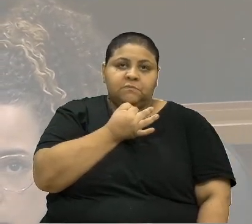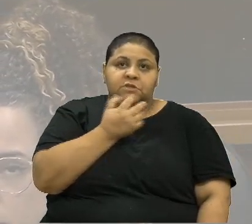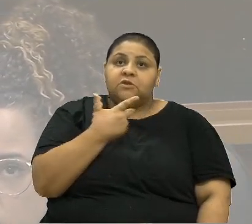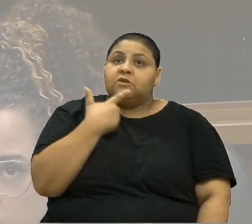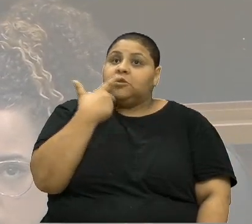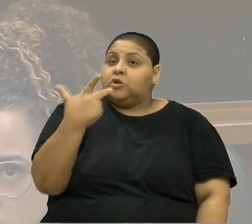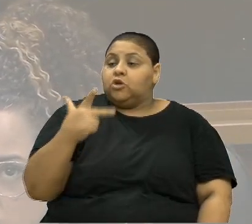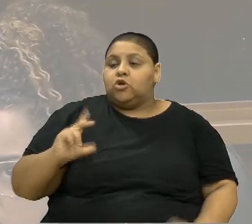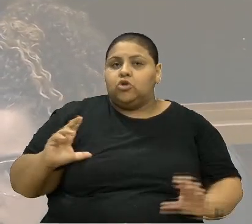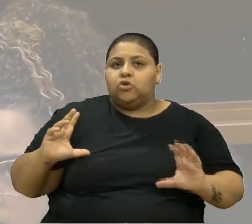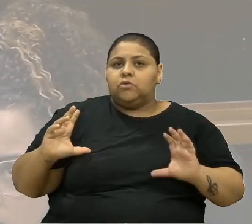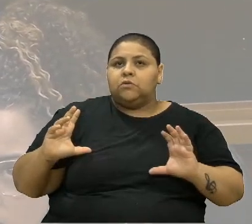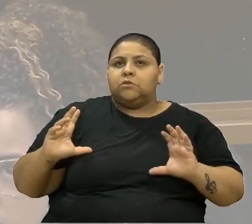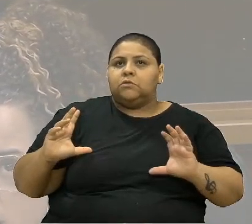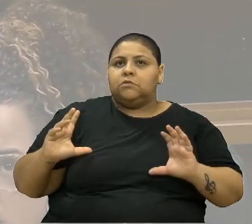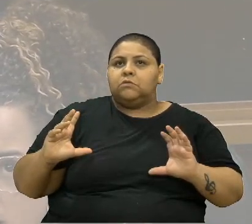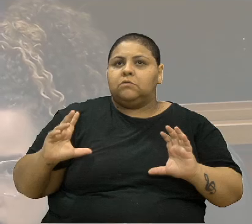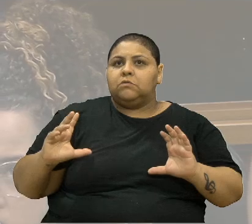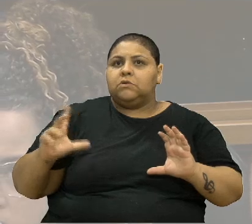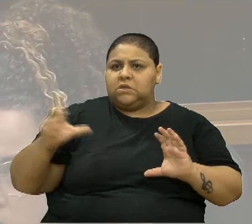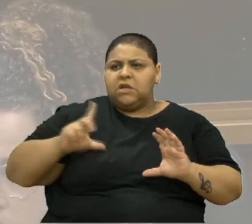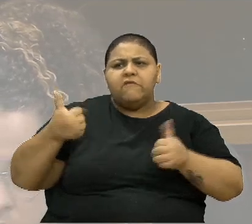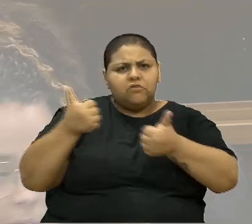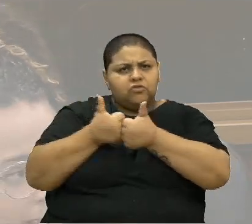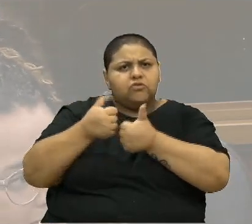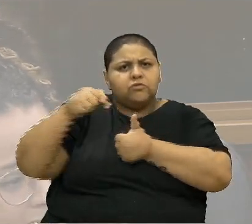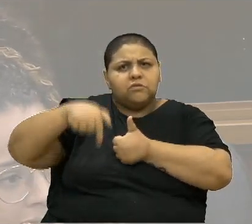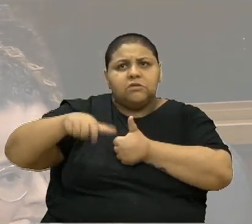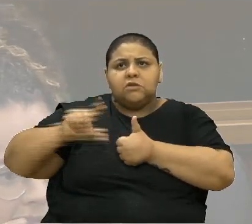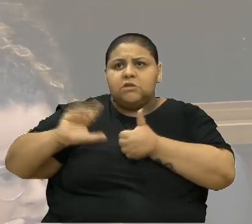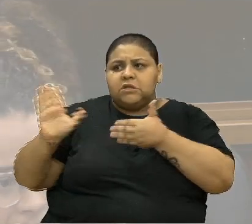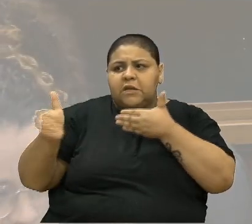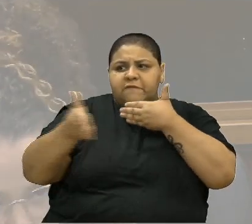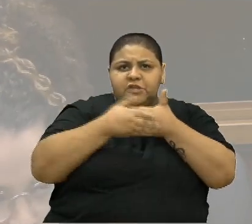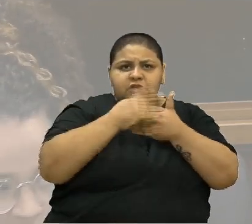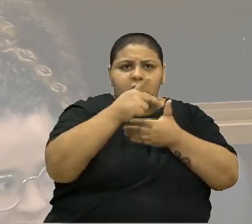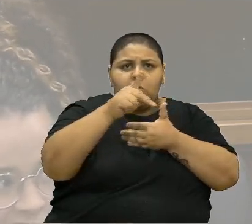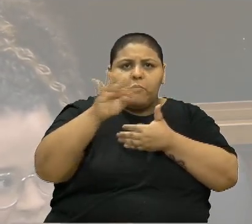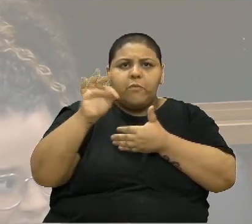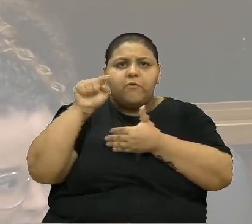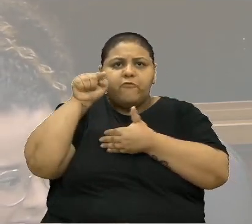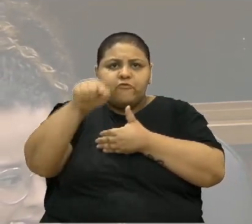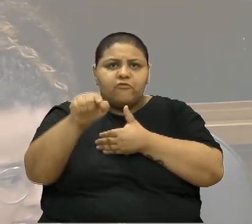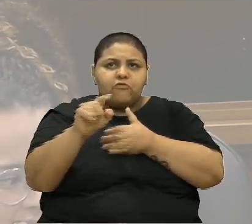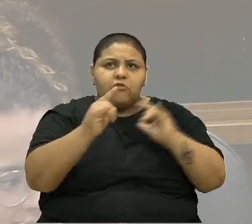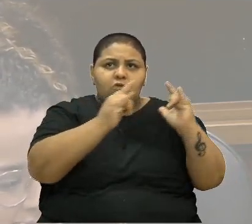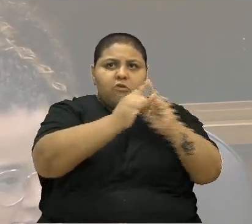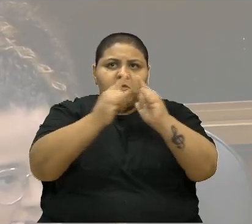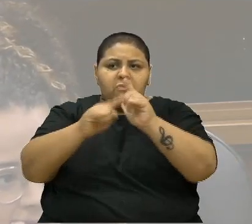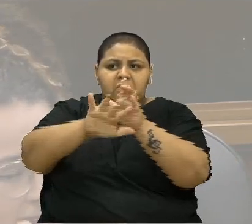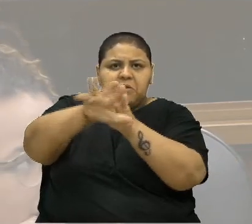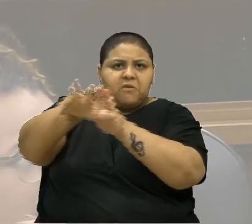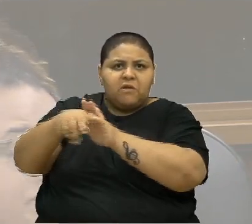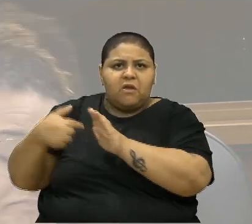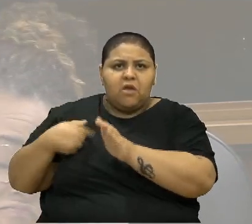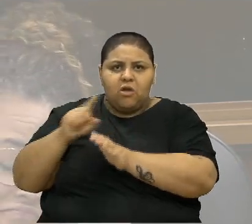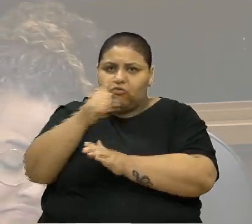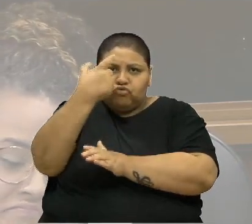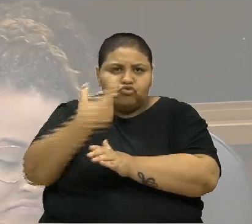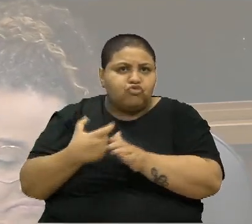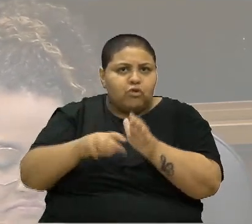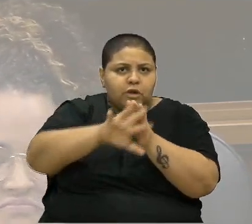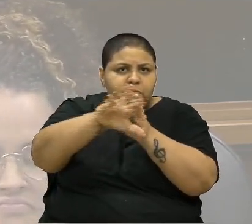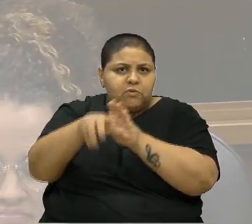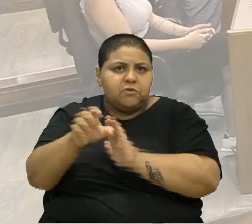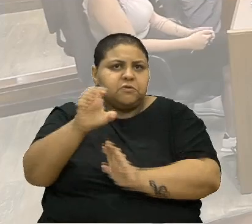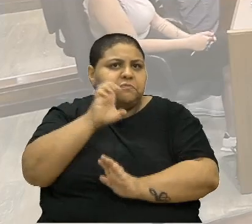que várias vezes a gente teve aqui, tem que fechar o PT, vocês são uma instituição criminosa. Eu não sou criminoso. Aqui